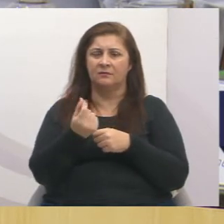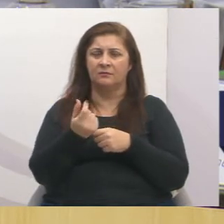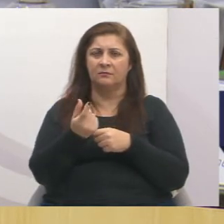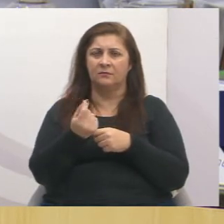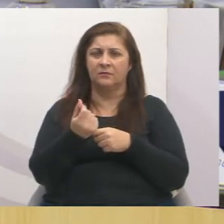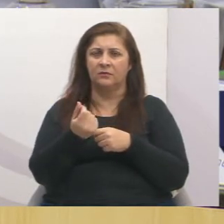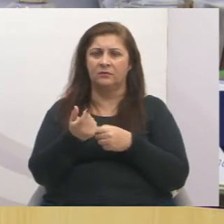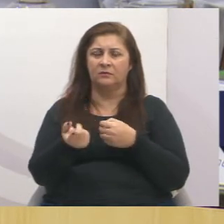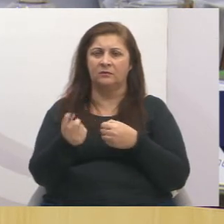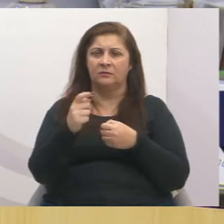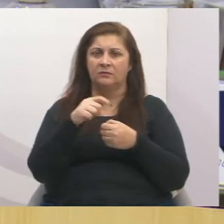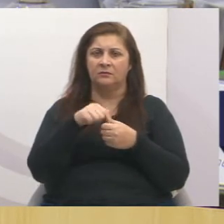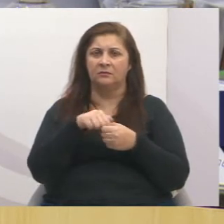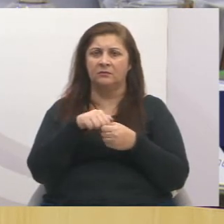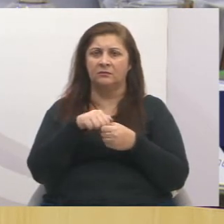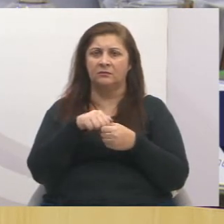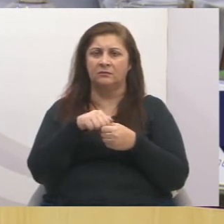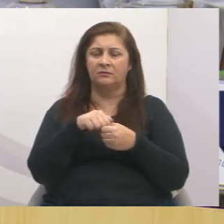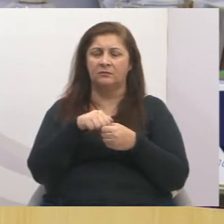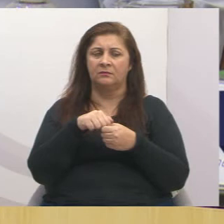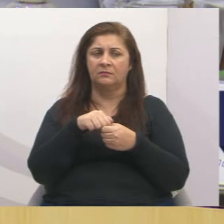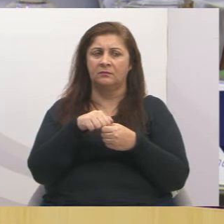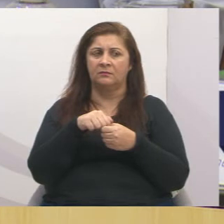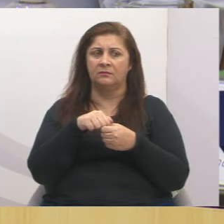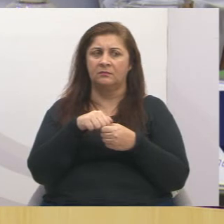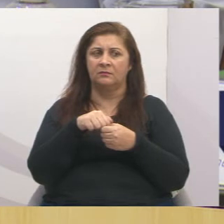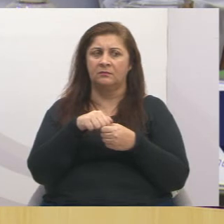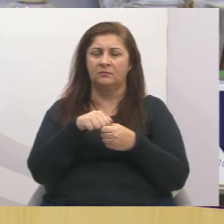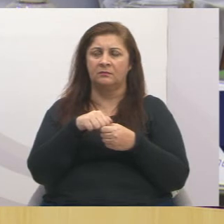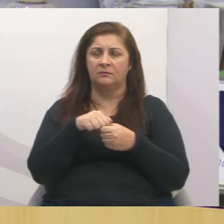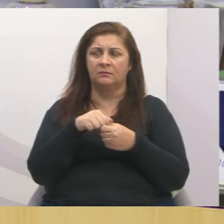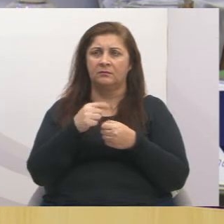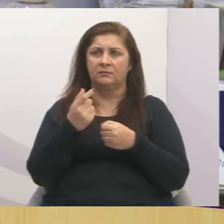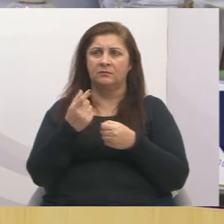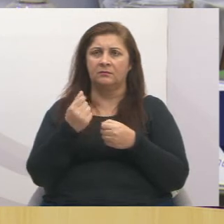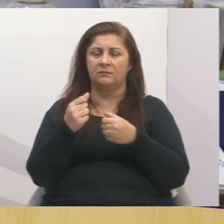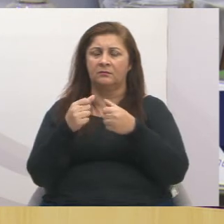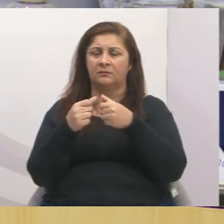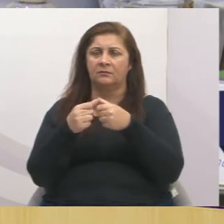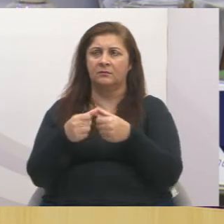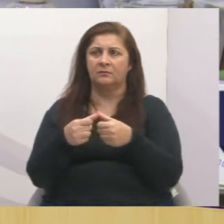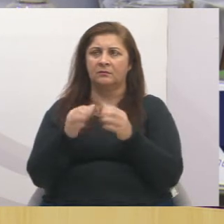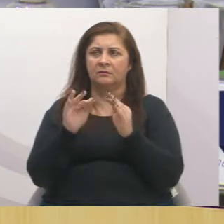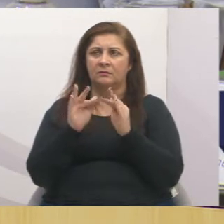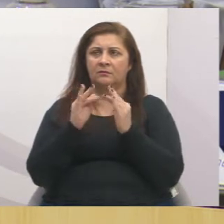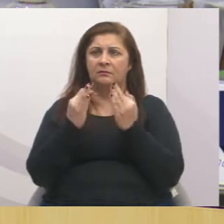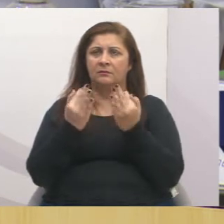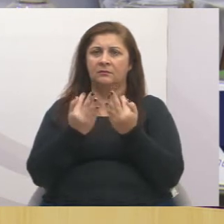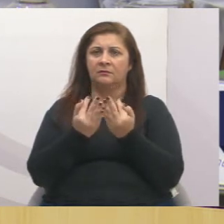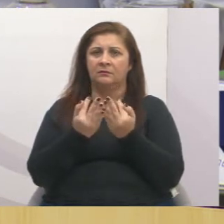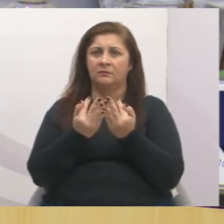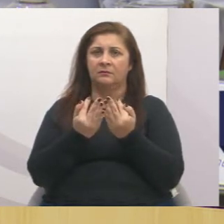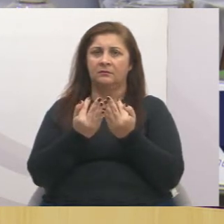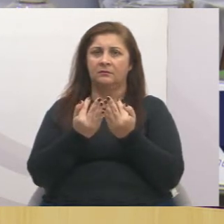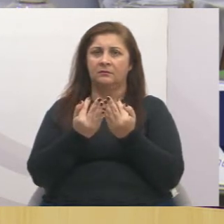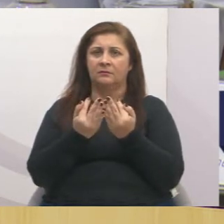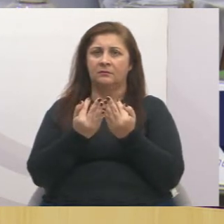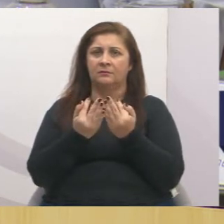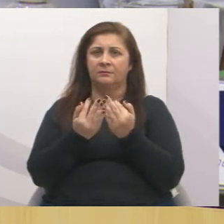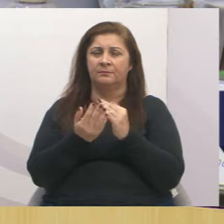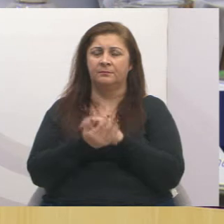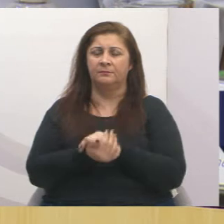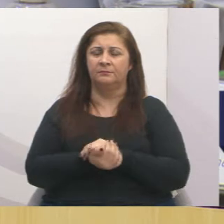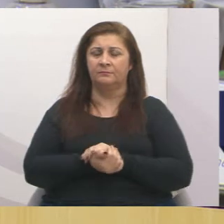eu paguei e deixa para minha família. Ela voltaria só para pedir o dinheiro que